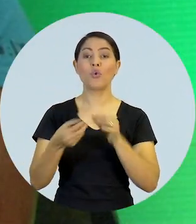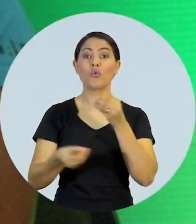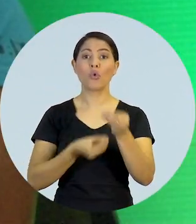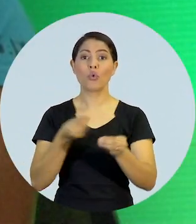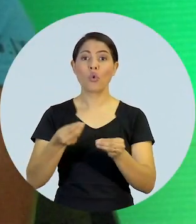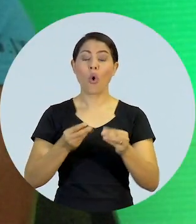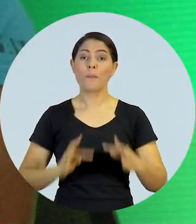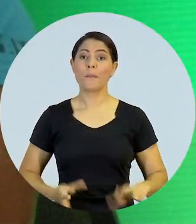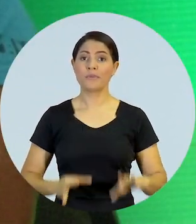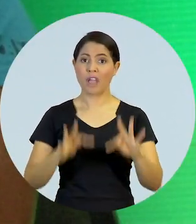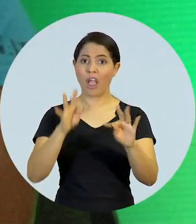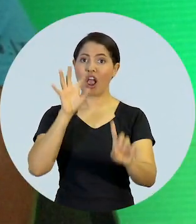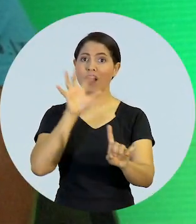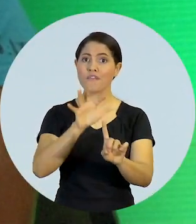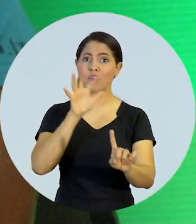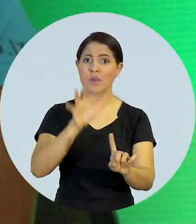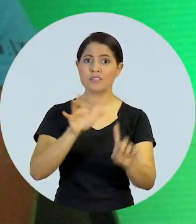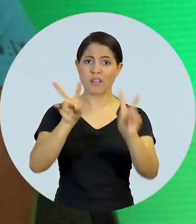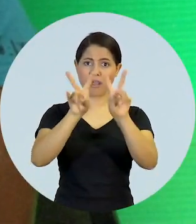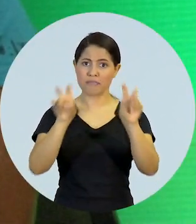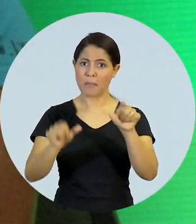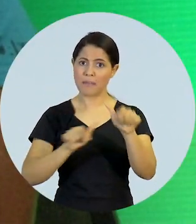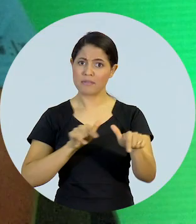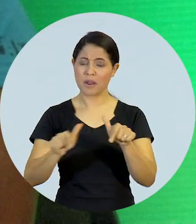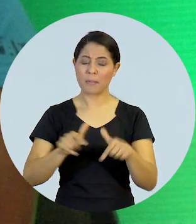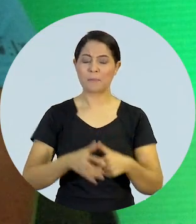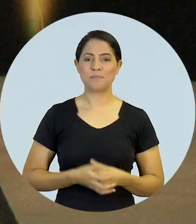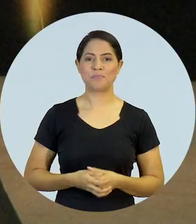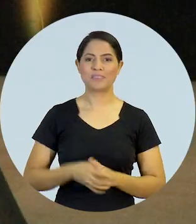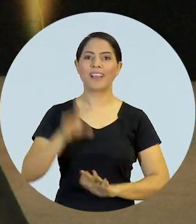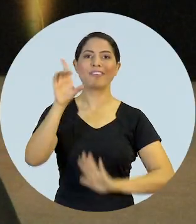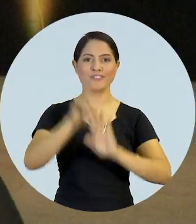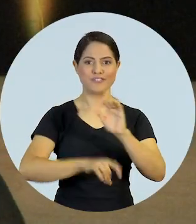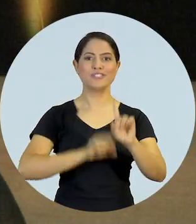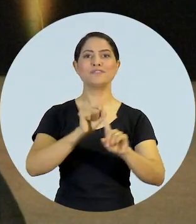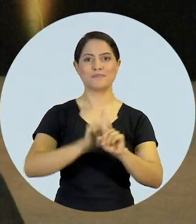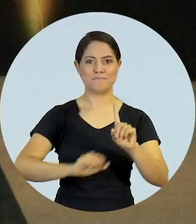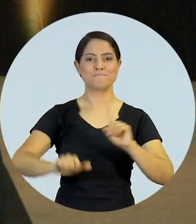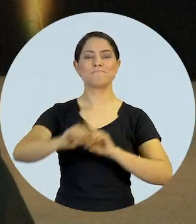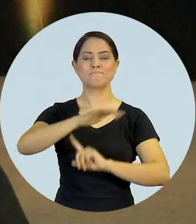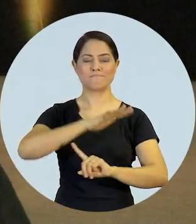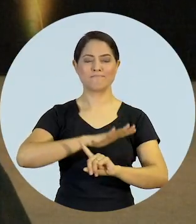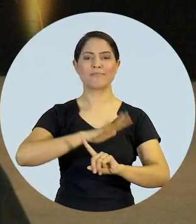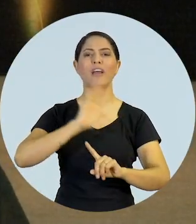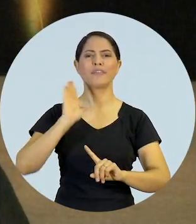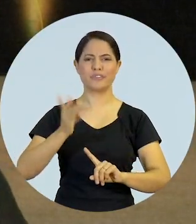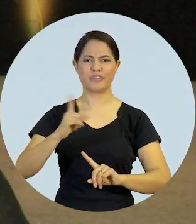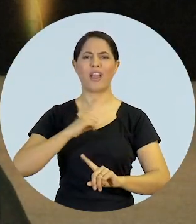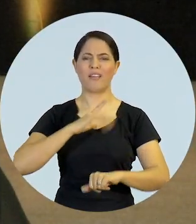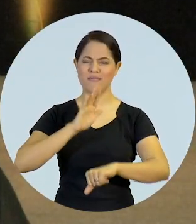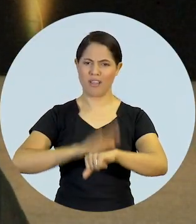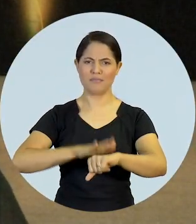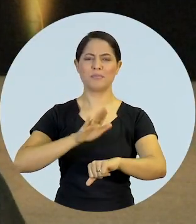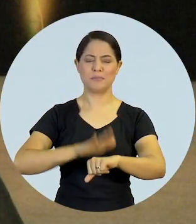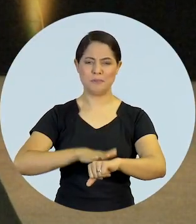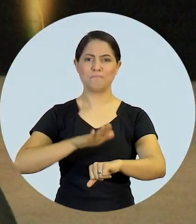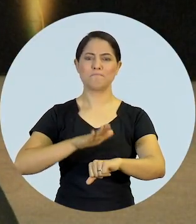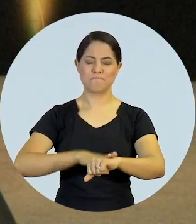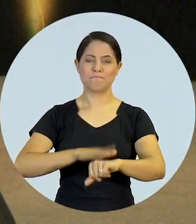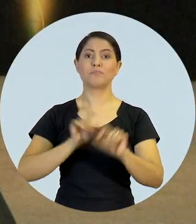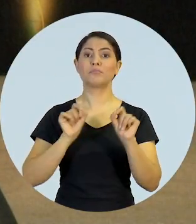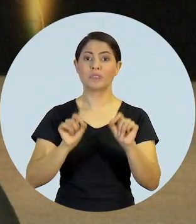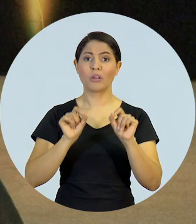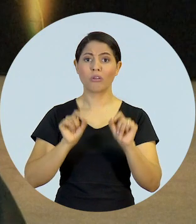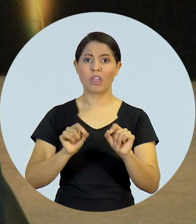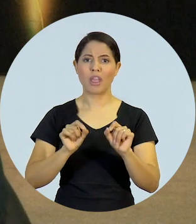os impactos diários da tecnologia nas relações de trabalho. O direito social ele está passando por um